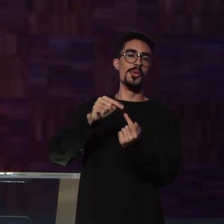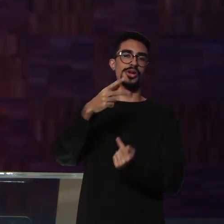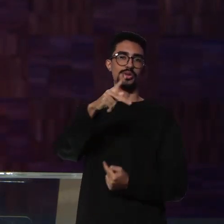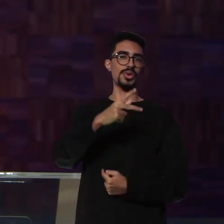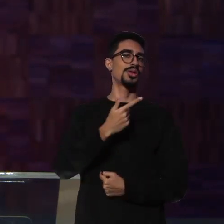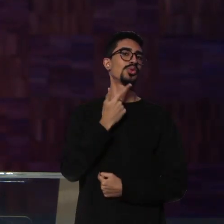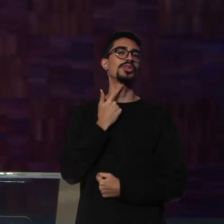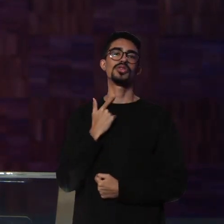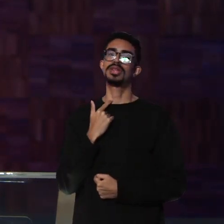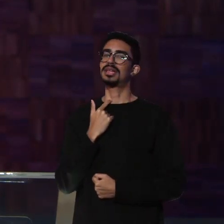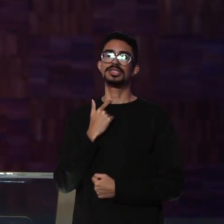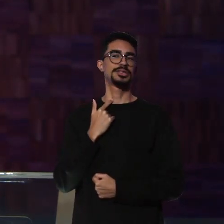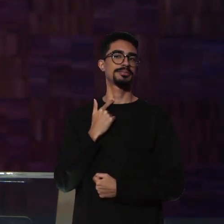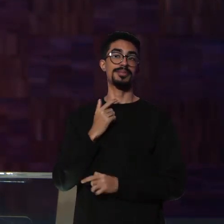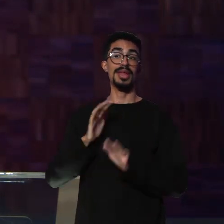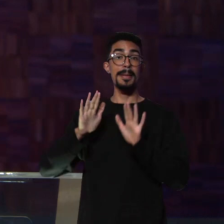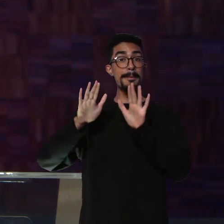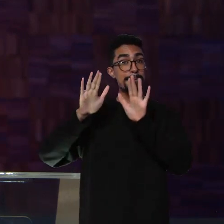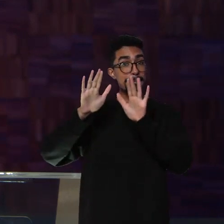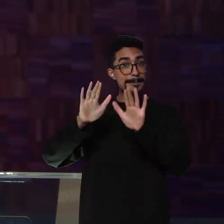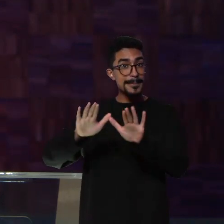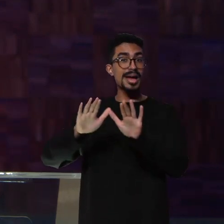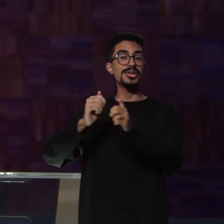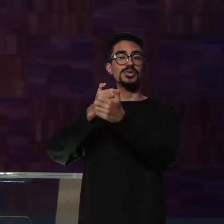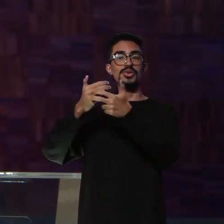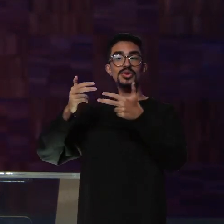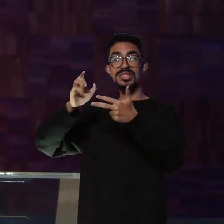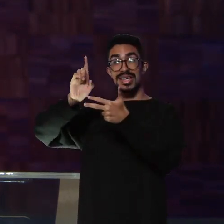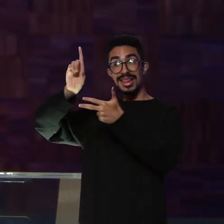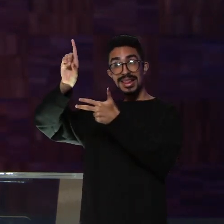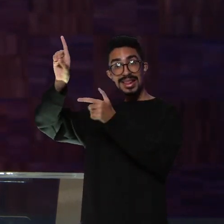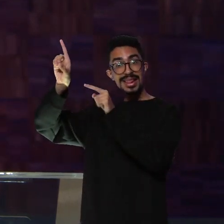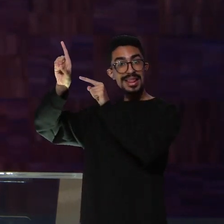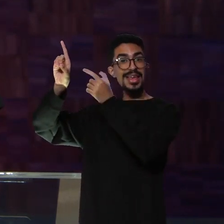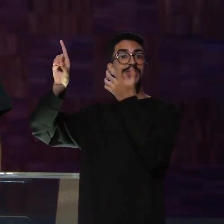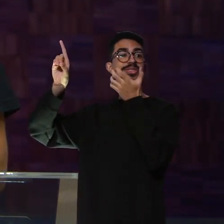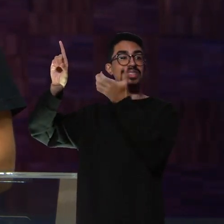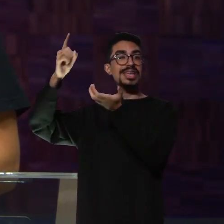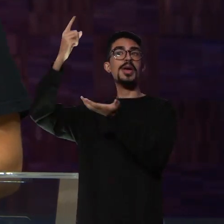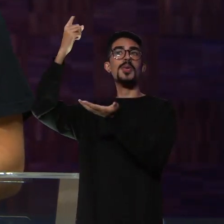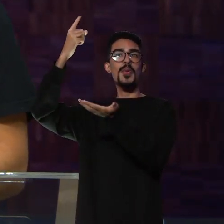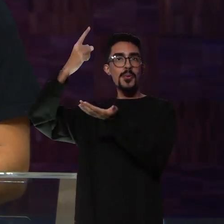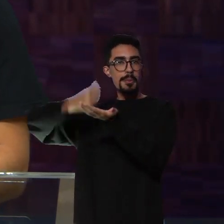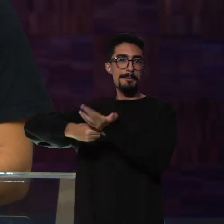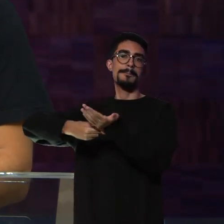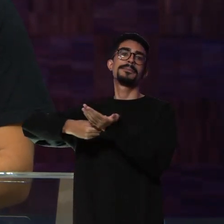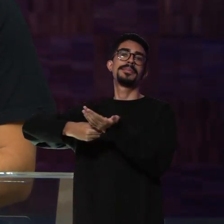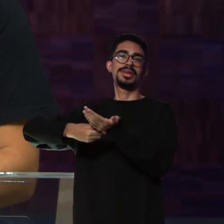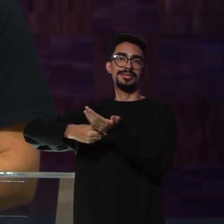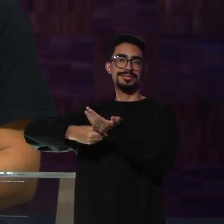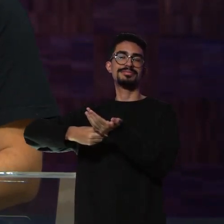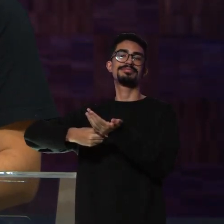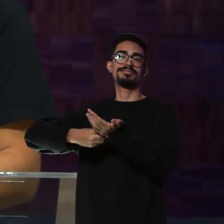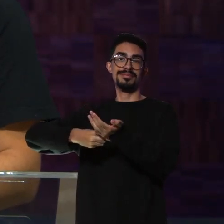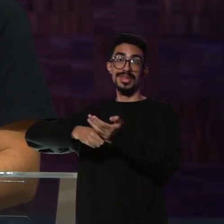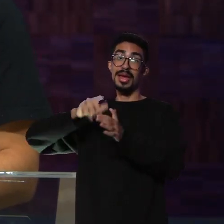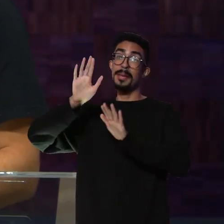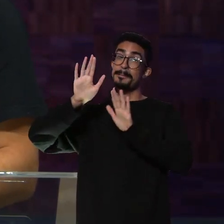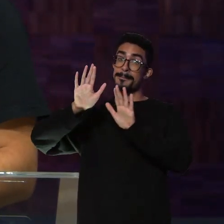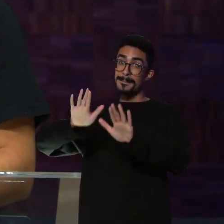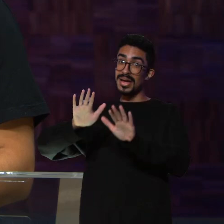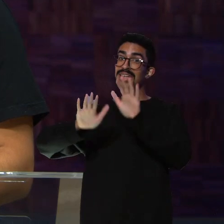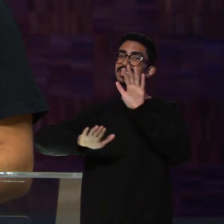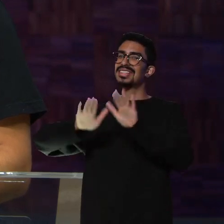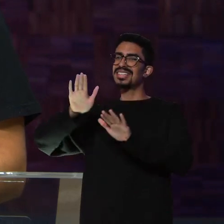que parece certo, mas com aquilo que Deus quer fazer. Mas muitas vezes aquilo que Deus quer fazer não faz